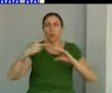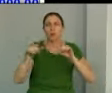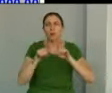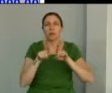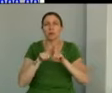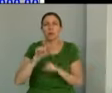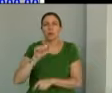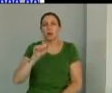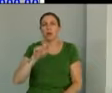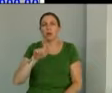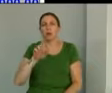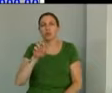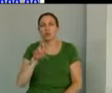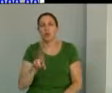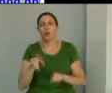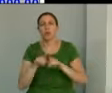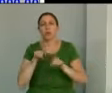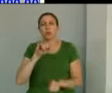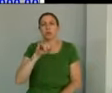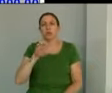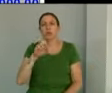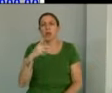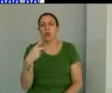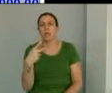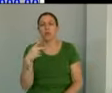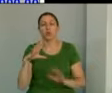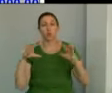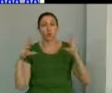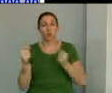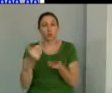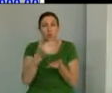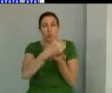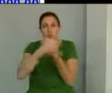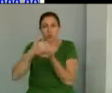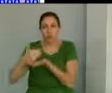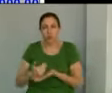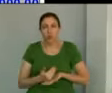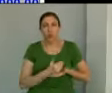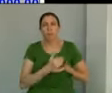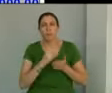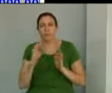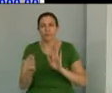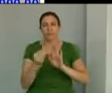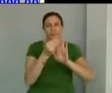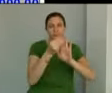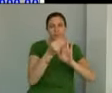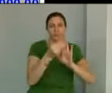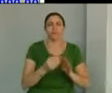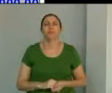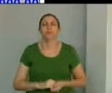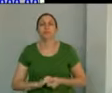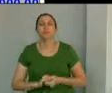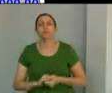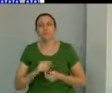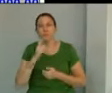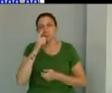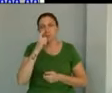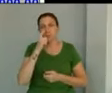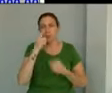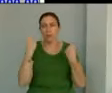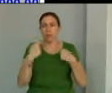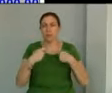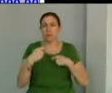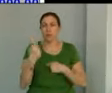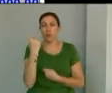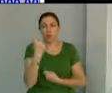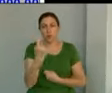duas autarquias. Tudo isso, então, entra no cálculo, nas projeções da lei orçamentária anual. Nós temos que fazer uma única lei para todos